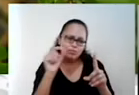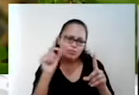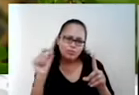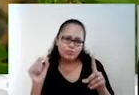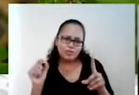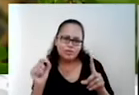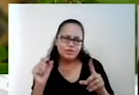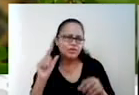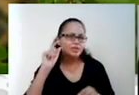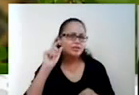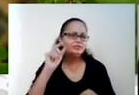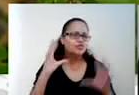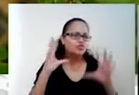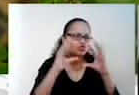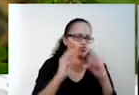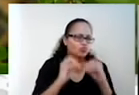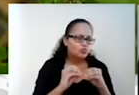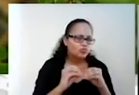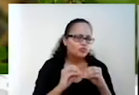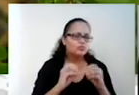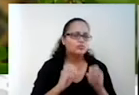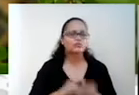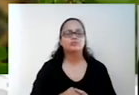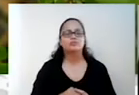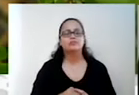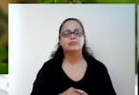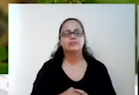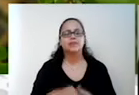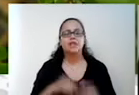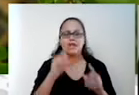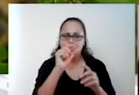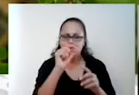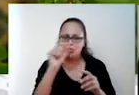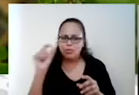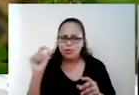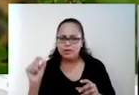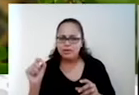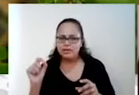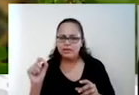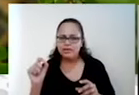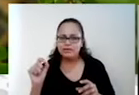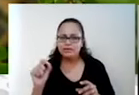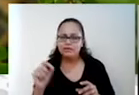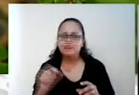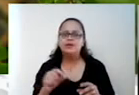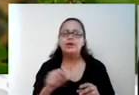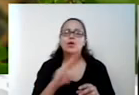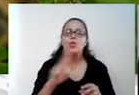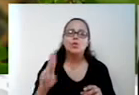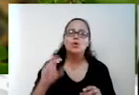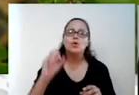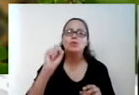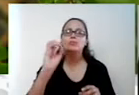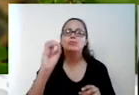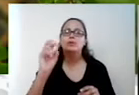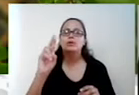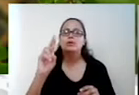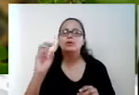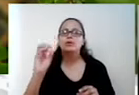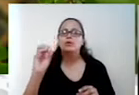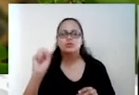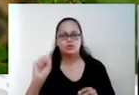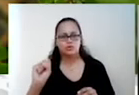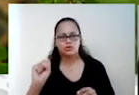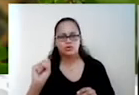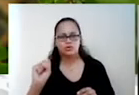escuro, com coloração escura. Essas bolinhas são chamadas de soros. No interior desses soros, nós temos estruturas